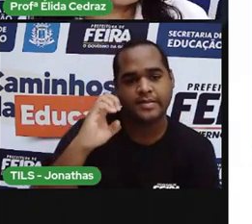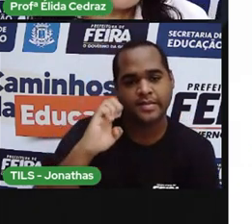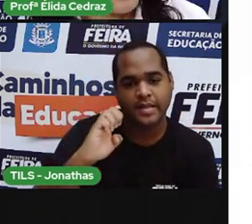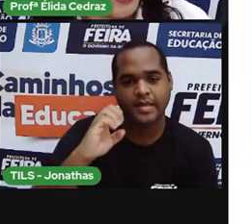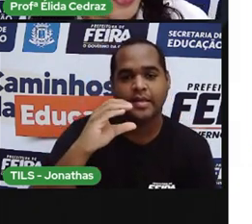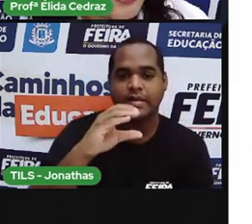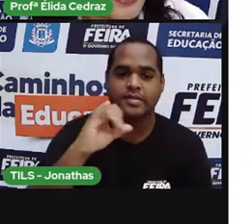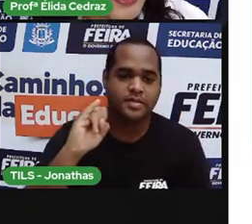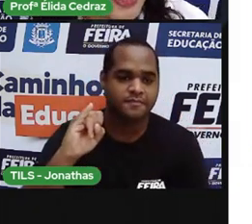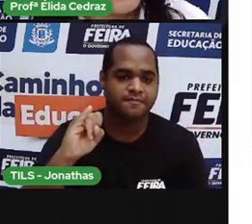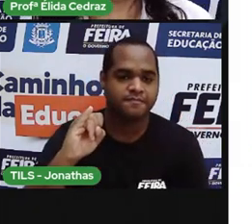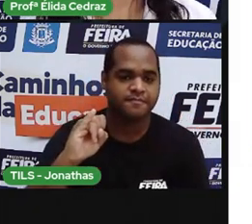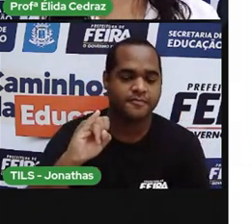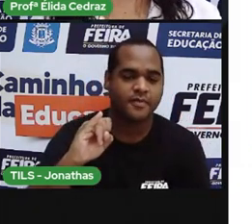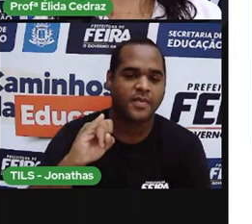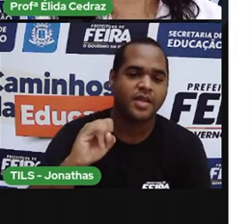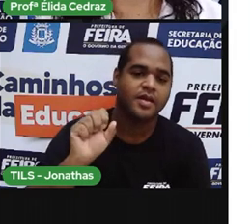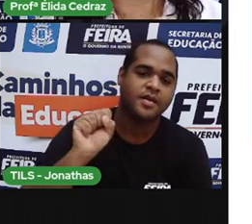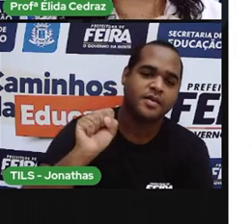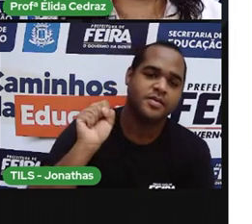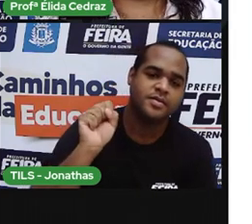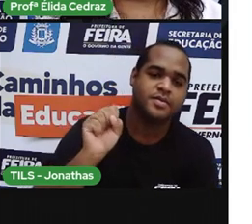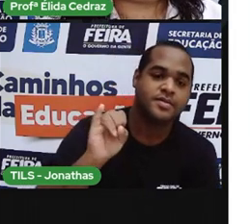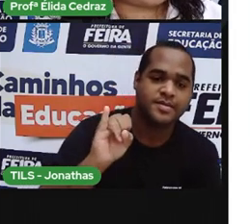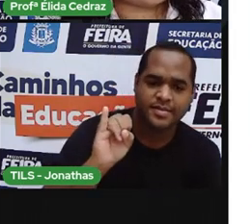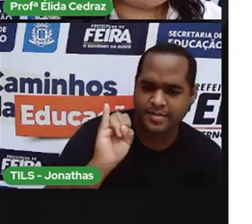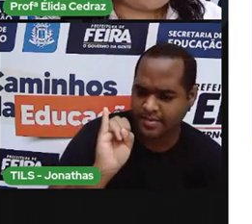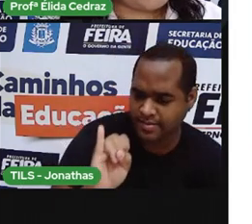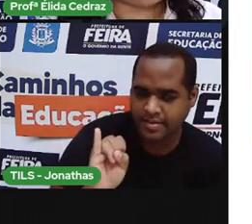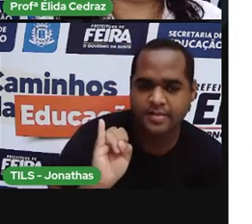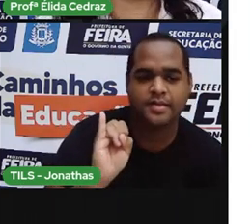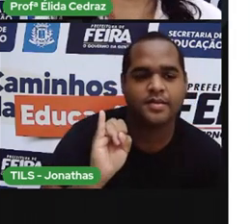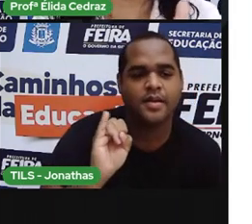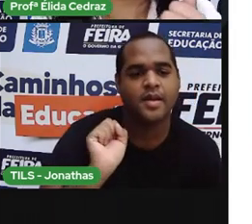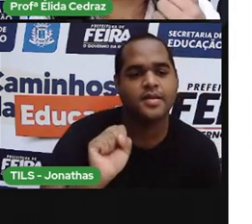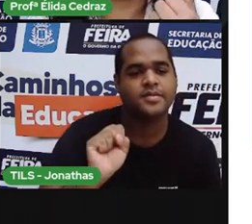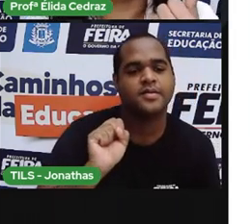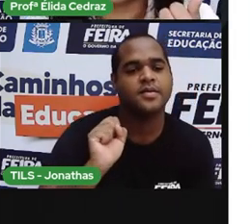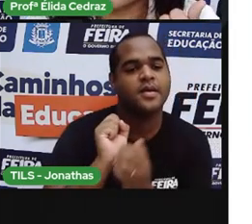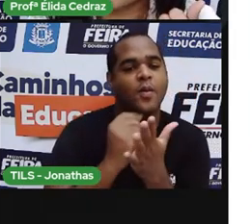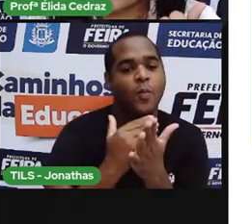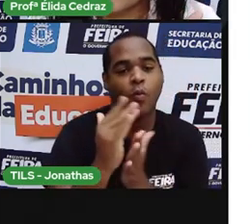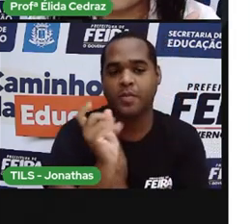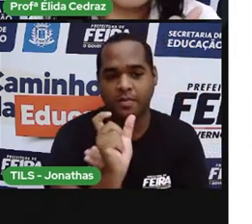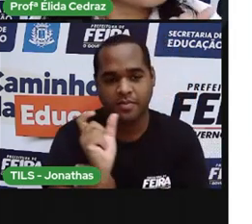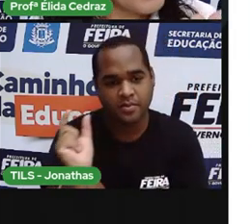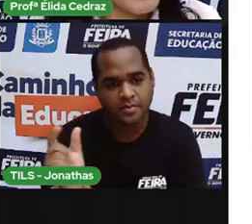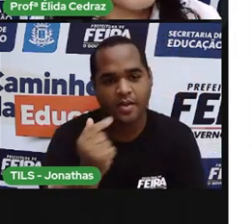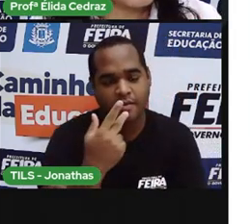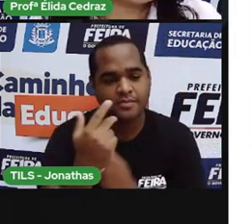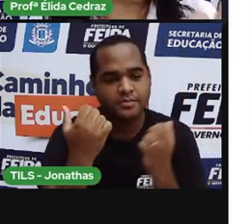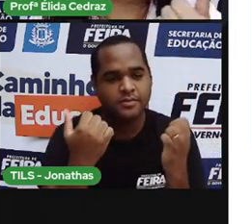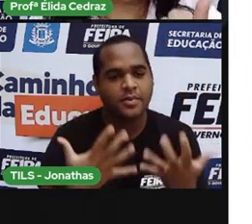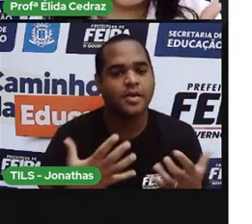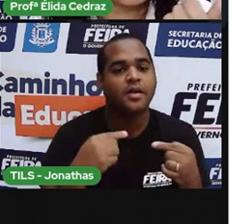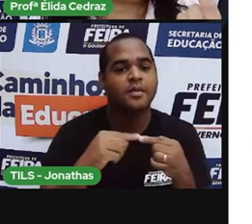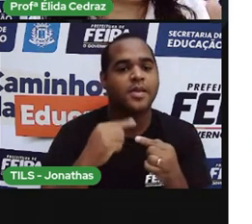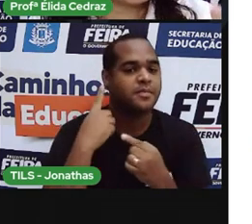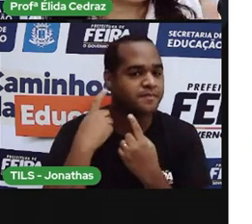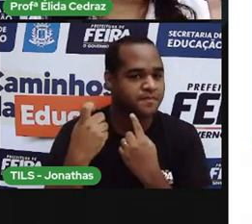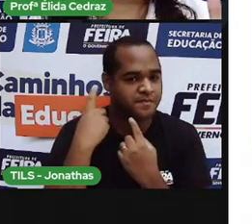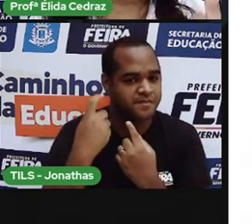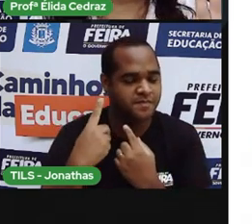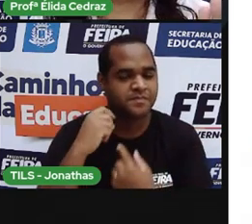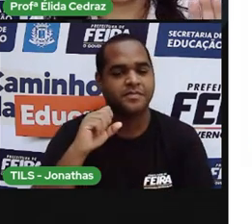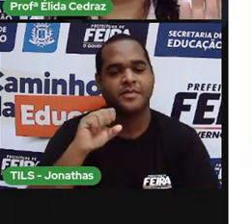A letra S no começo das palavras tem o som de S. Sa,